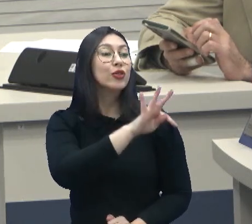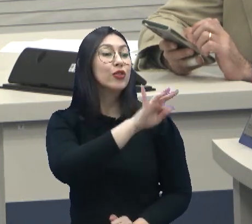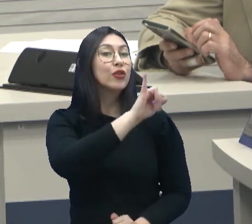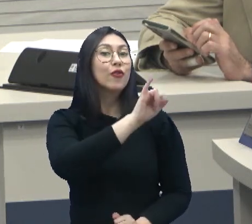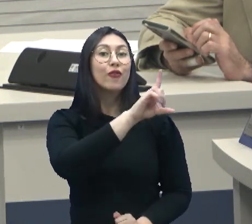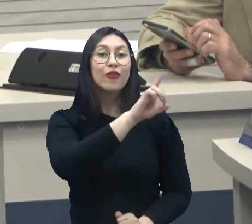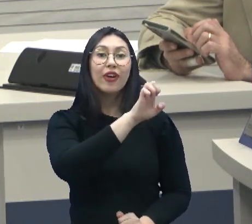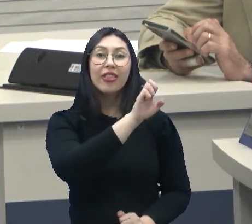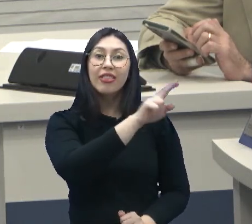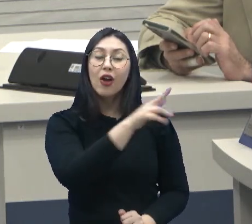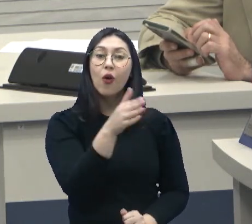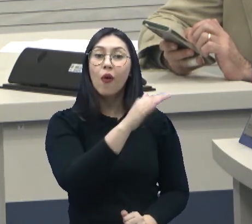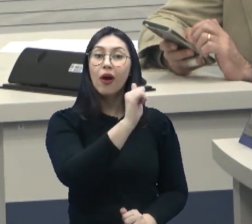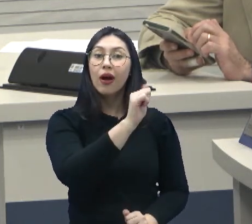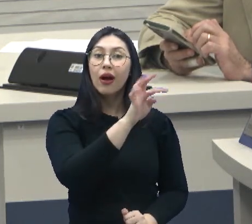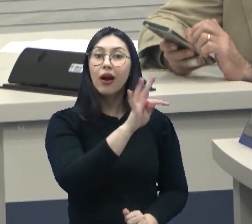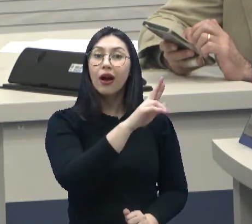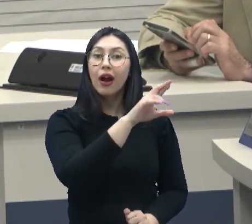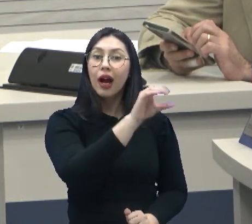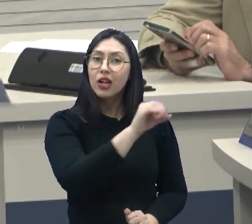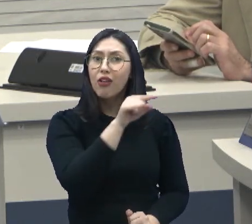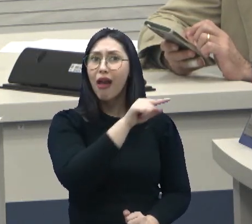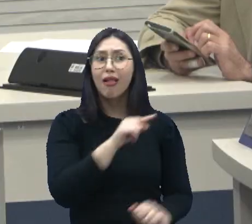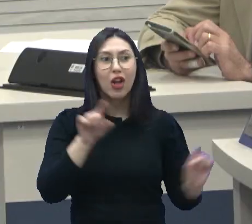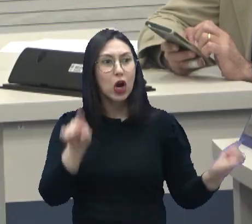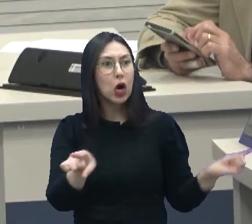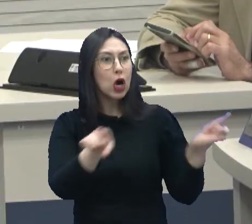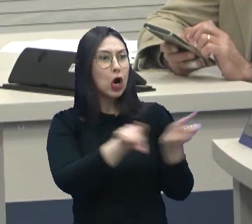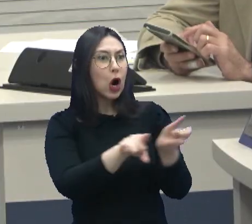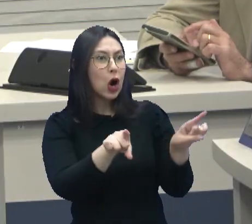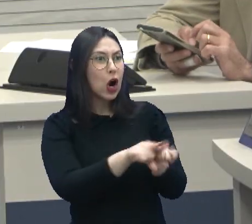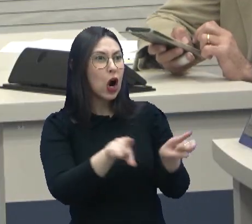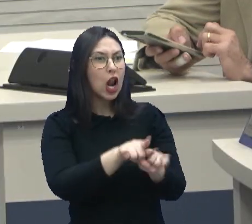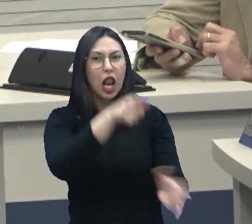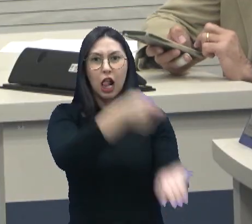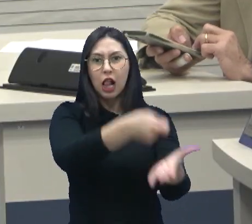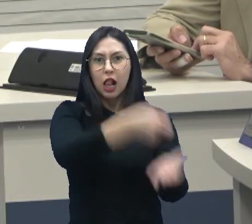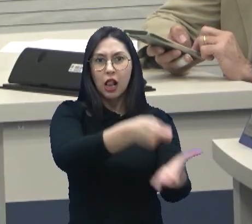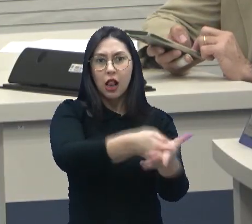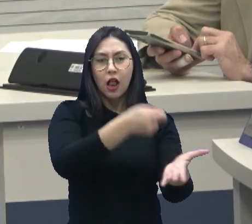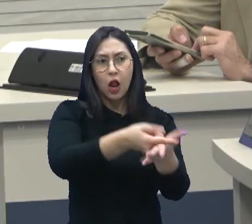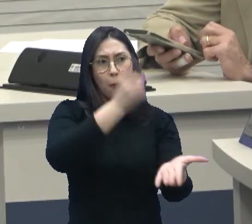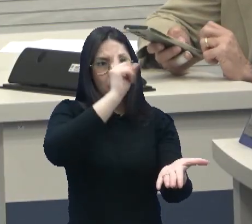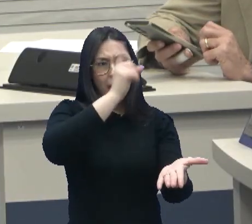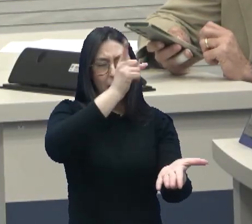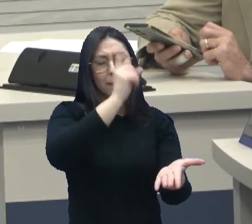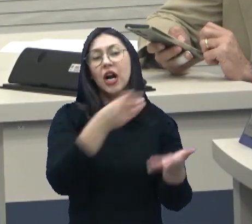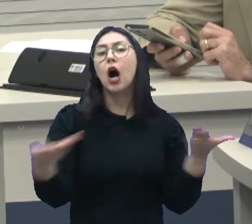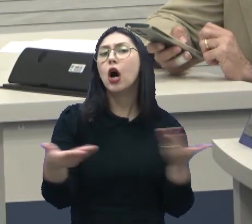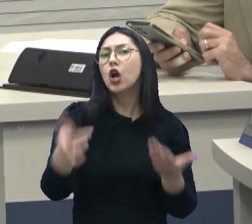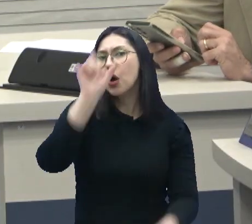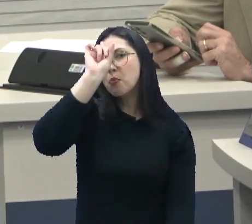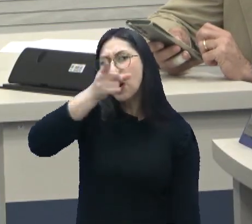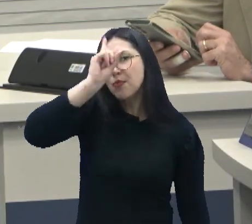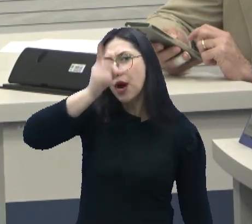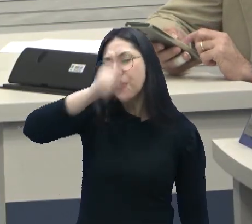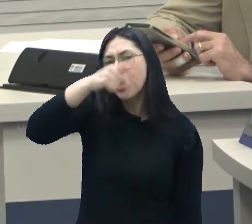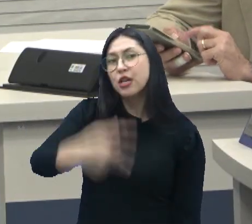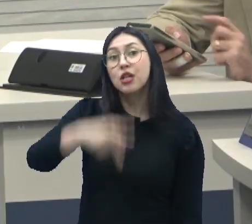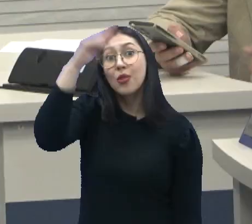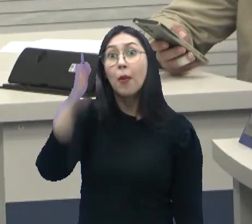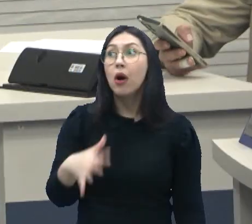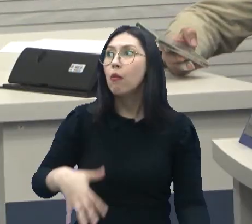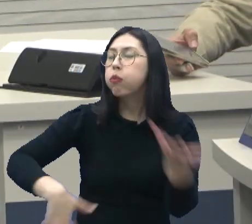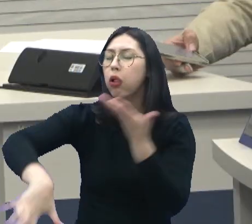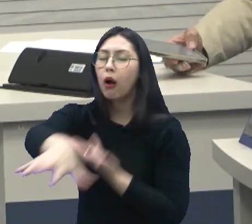e quer que os brasileiros acreditem que para eles o Brasil é dos brasileiros. Ou seja, estamos diante de uma ditadura sendo implementada no país, um caos